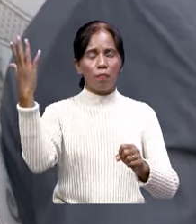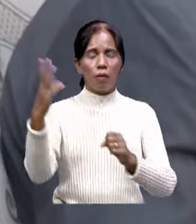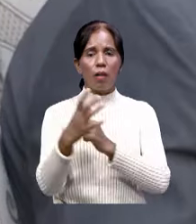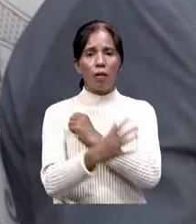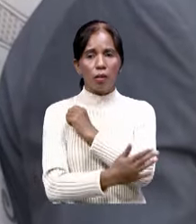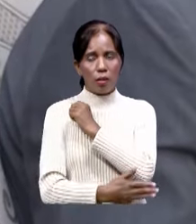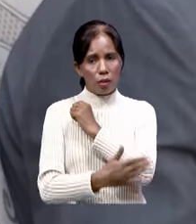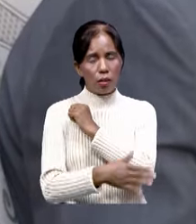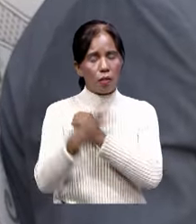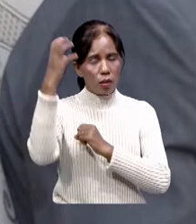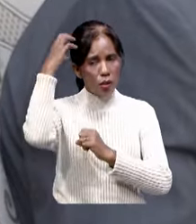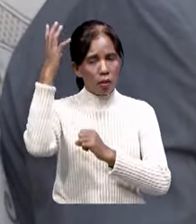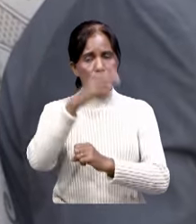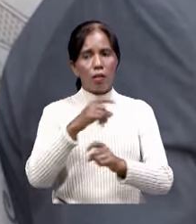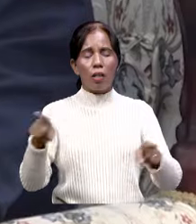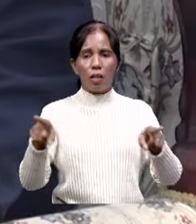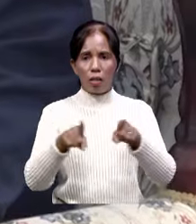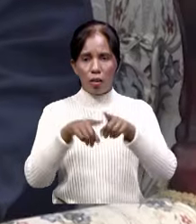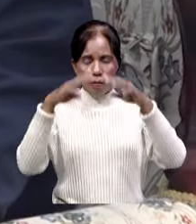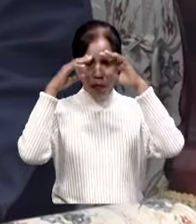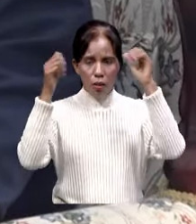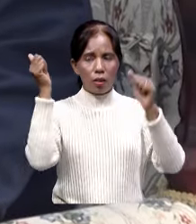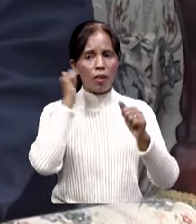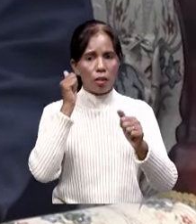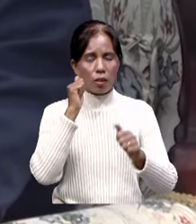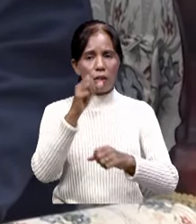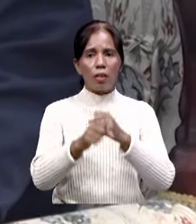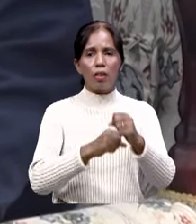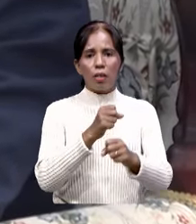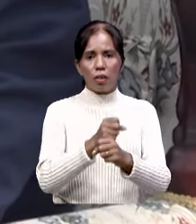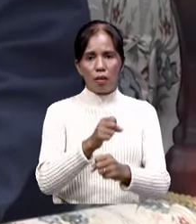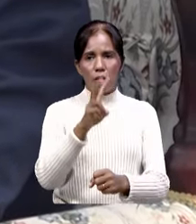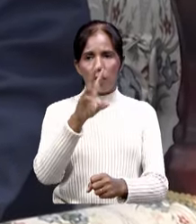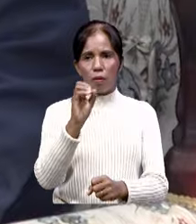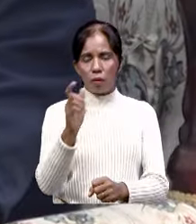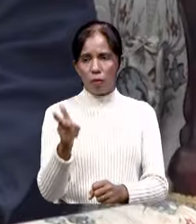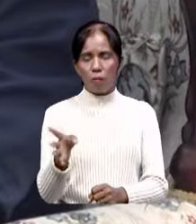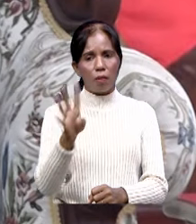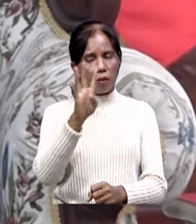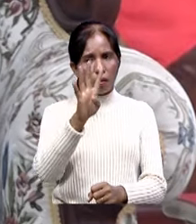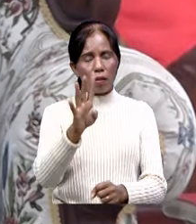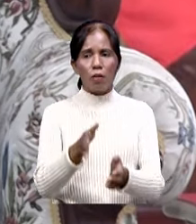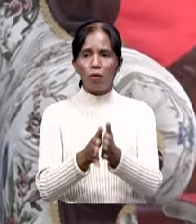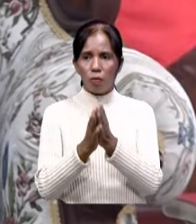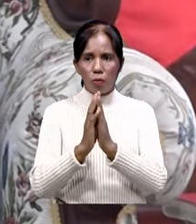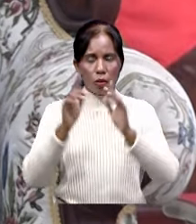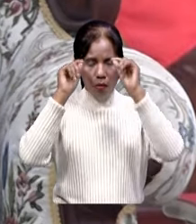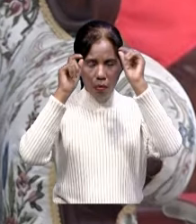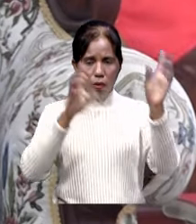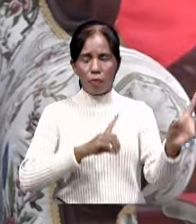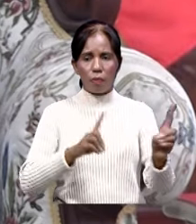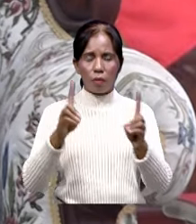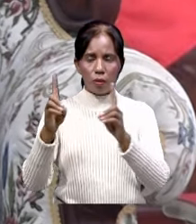Laos, e homólogo Nebehanesan Presidente ASEAN ba período Tina Rihon Rua Ronulo Resinhat, o seu Timor-Leste a tu